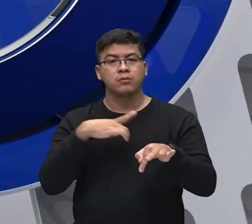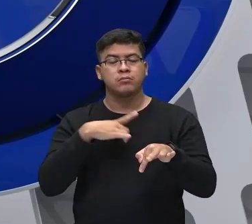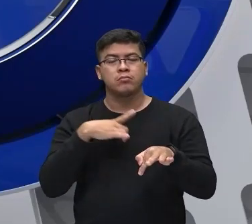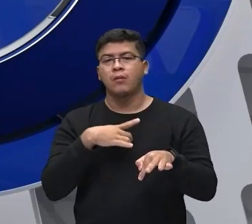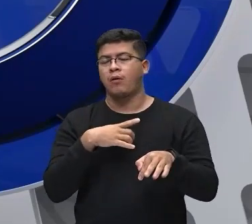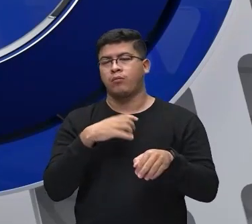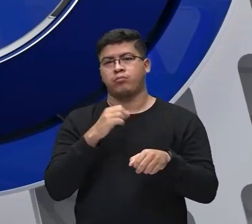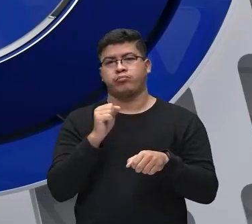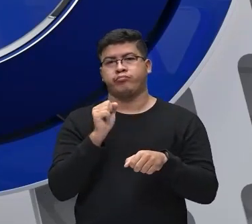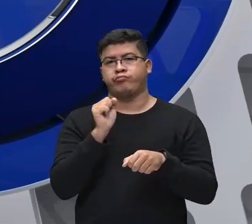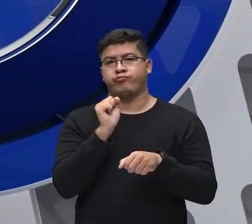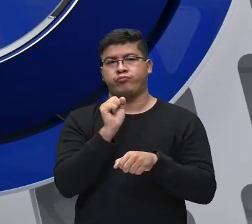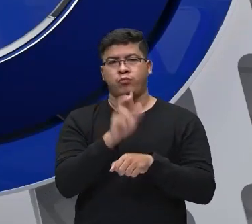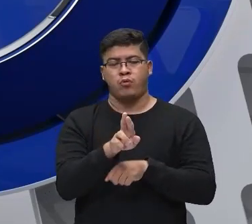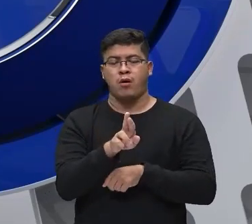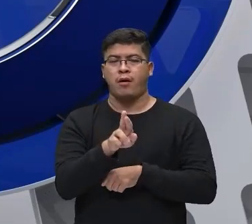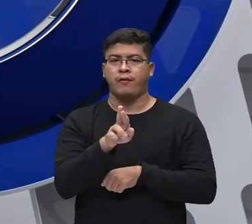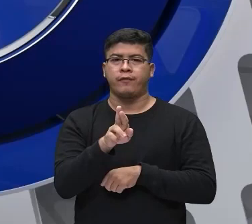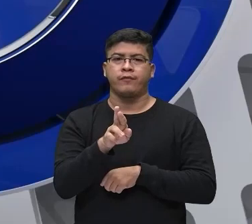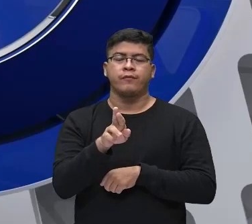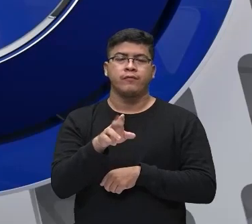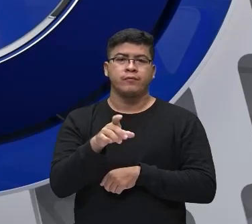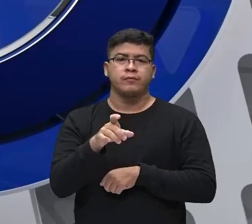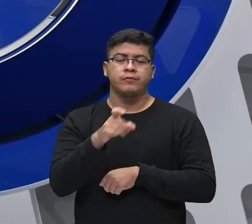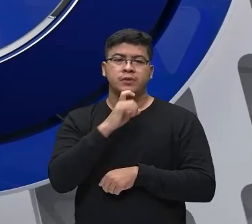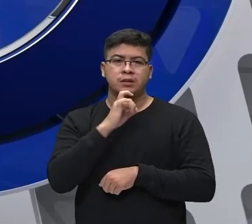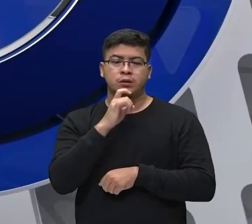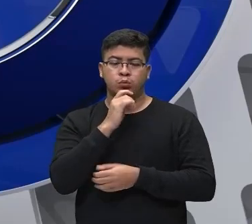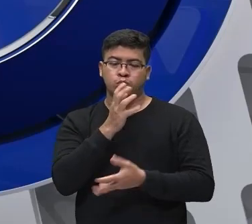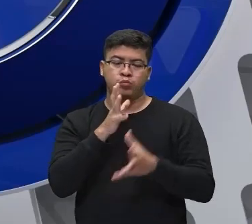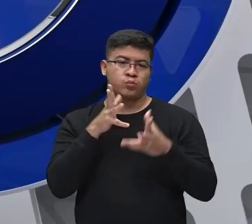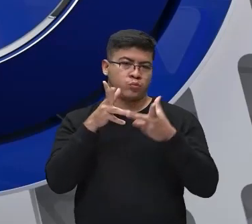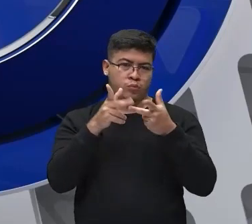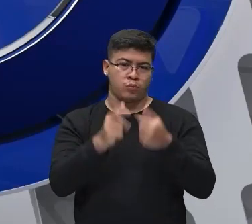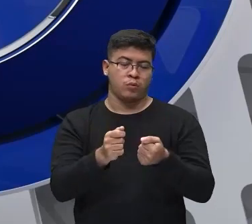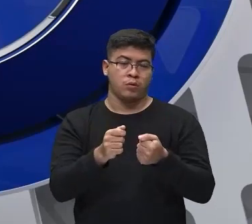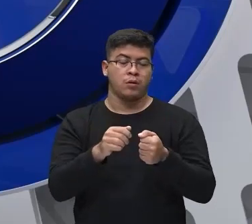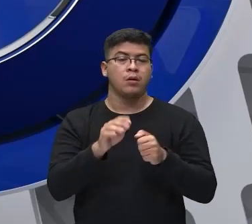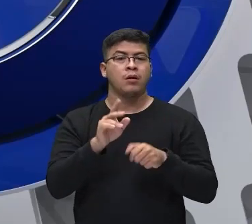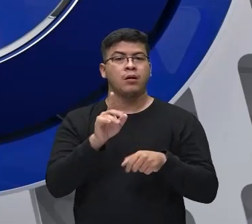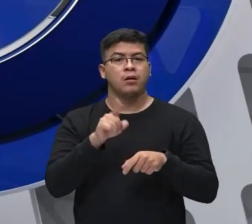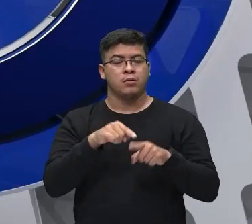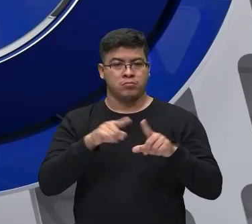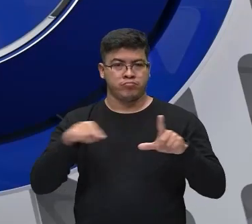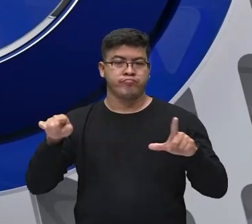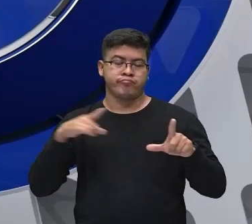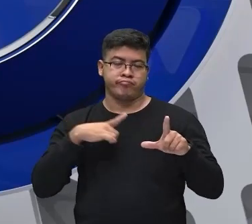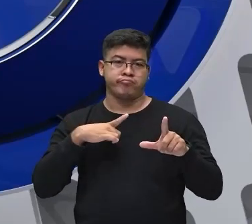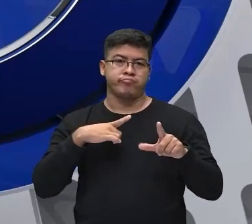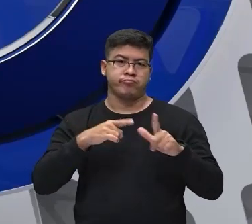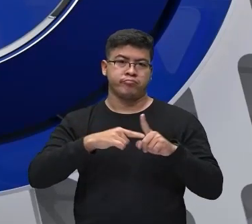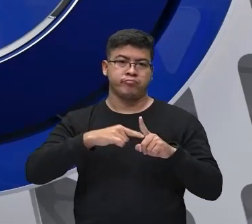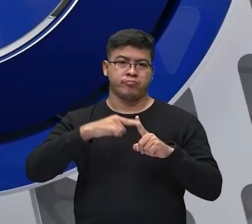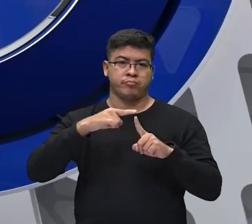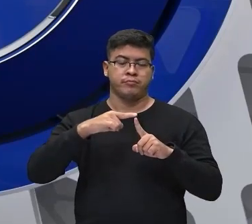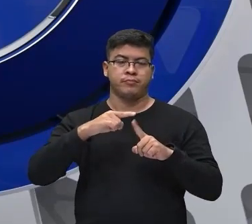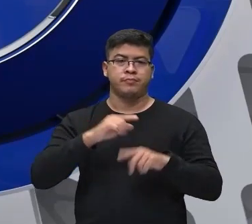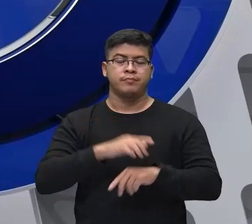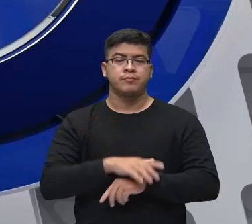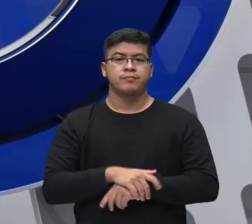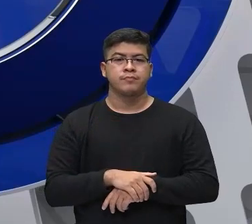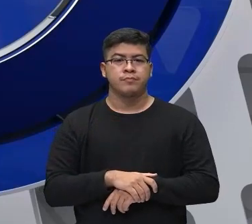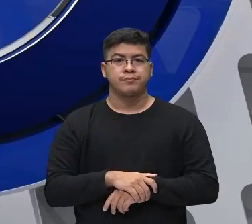resfriado, tanto no ambiente da geladeira como na funcionalidade dos condicionadores de ar.